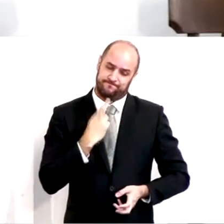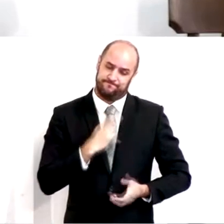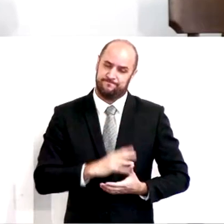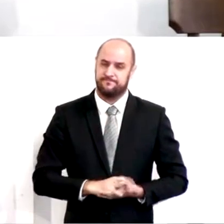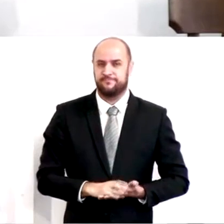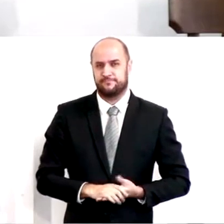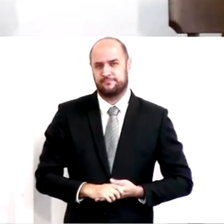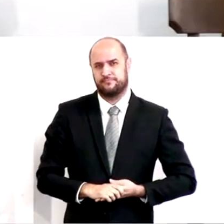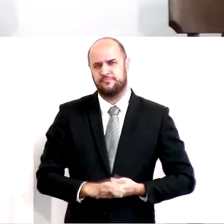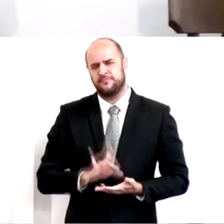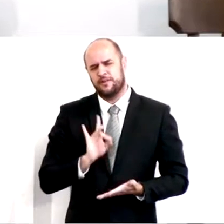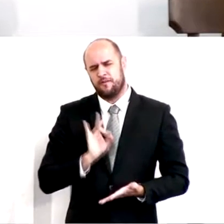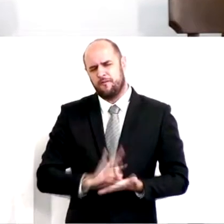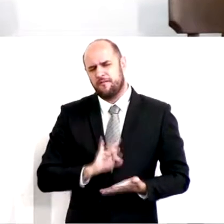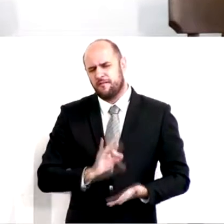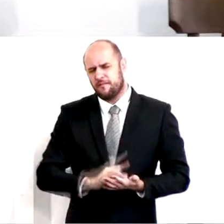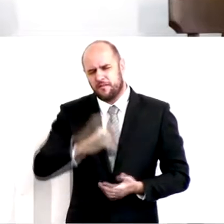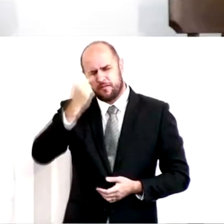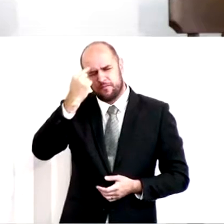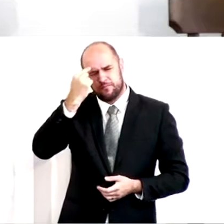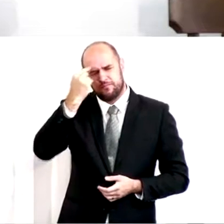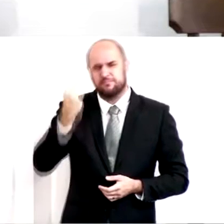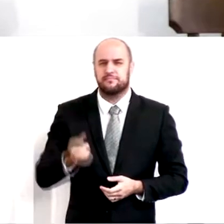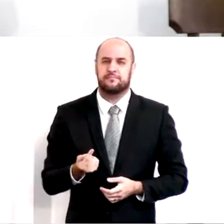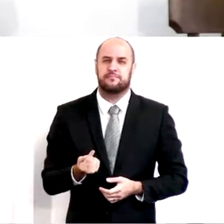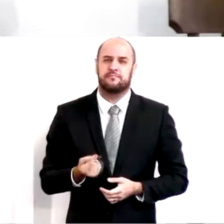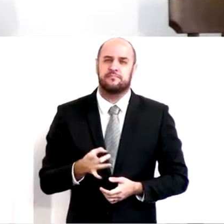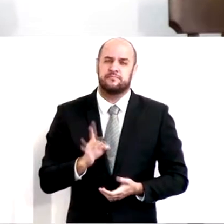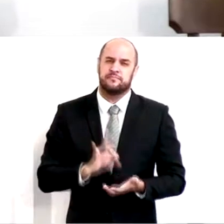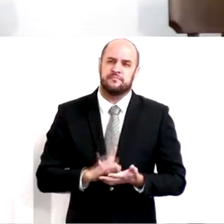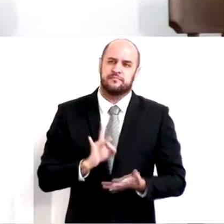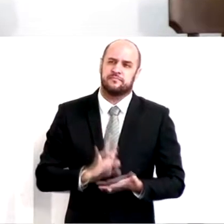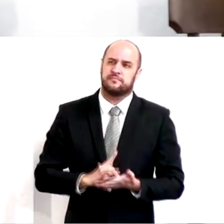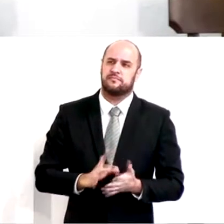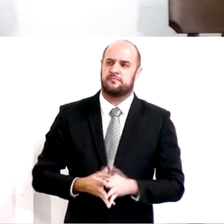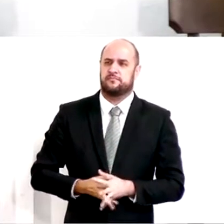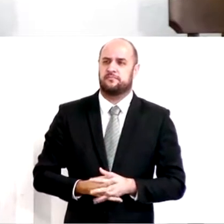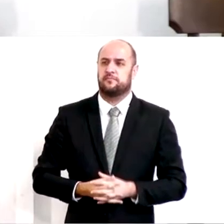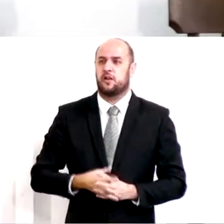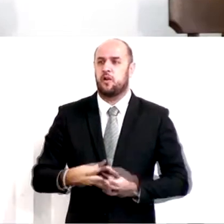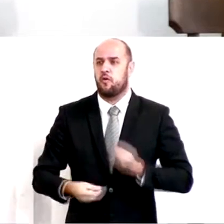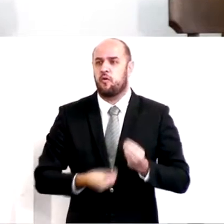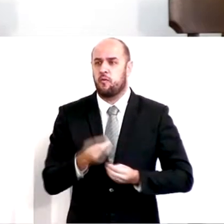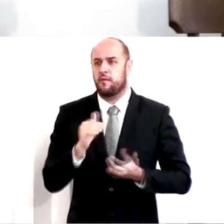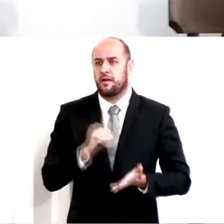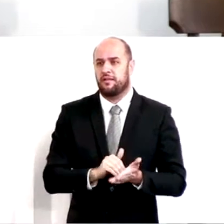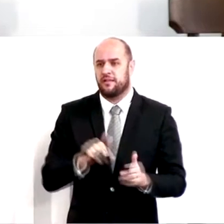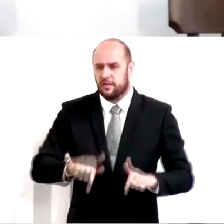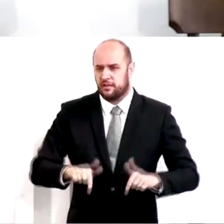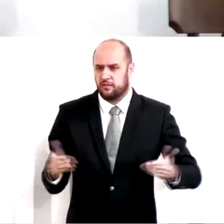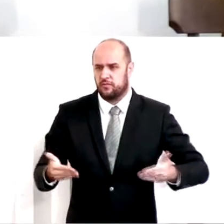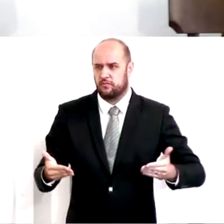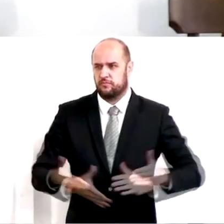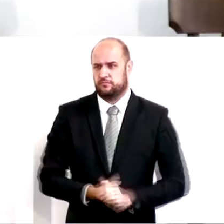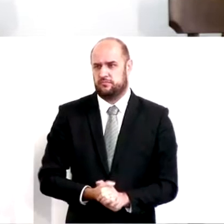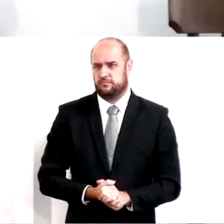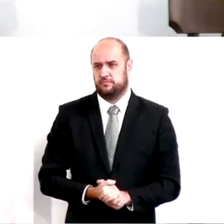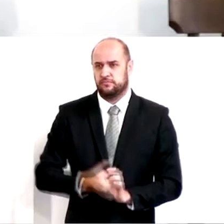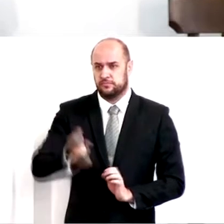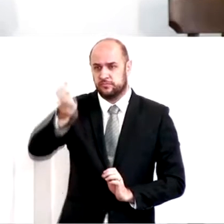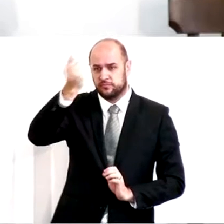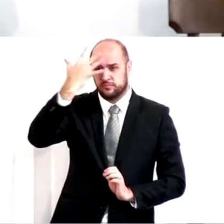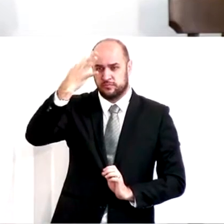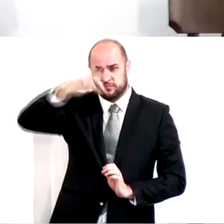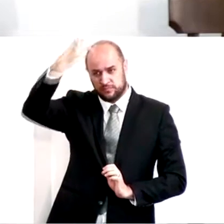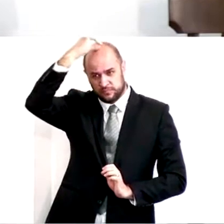pensa verdadeiramente, quando você quer mesmo entender como foi a sua vida cristã até aqui. à luz da iluminação do Espírito Santo de Deus,